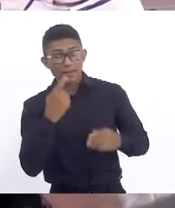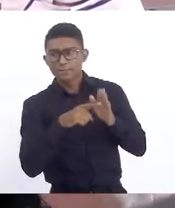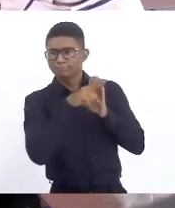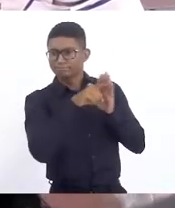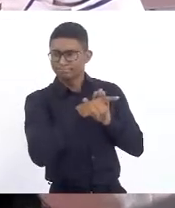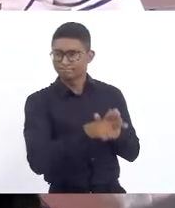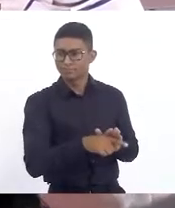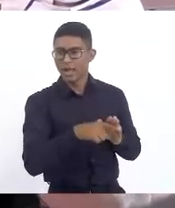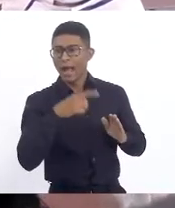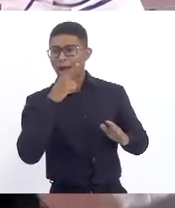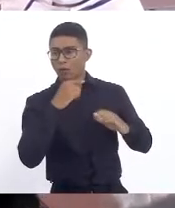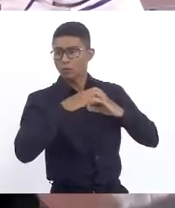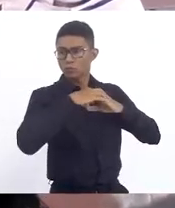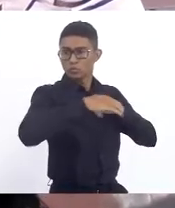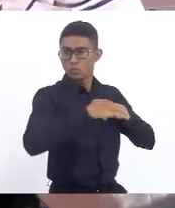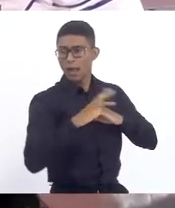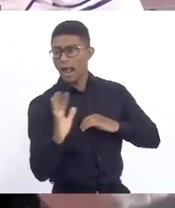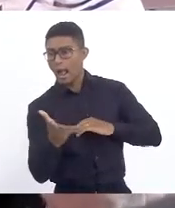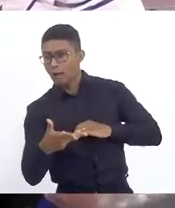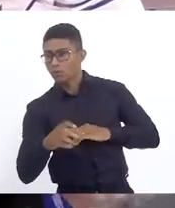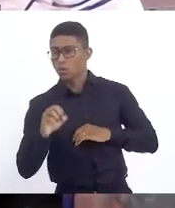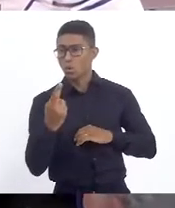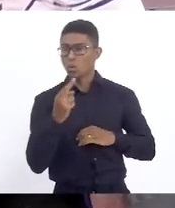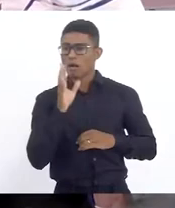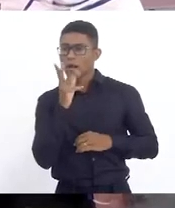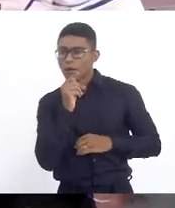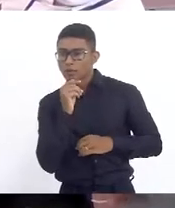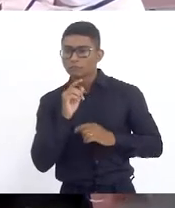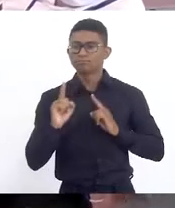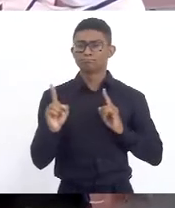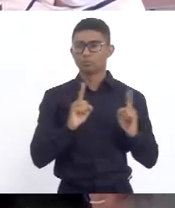um direcionamento estratégico